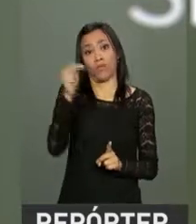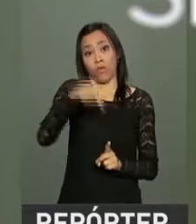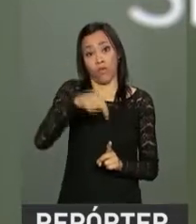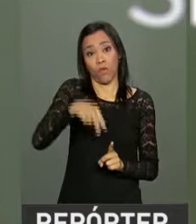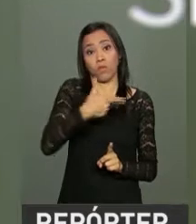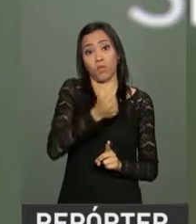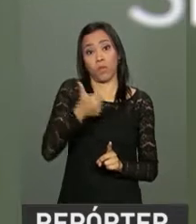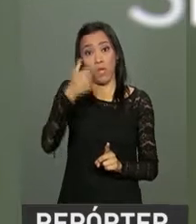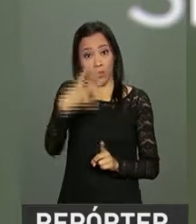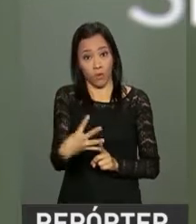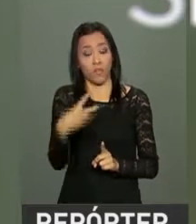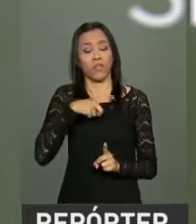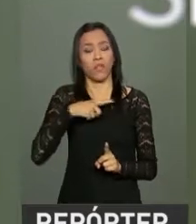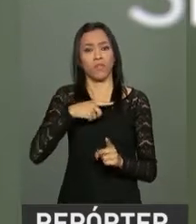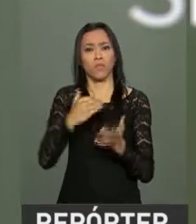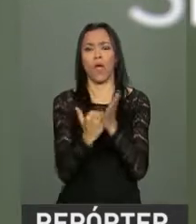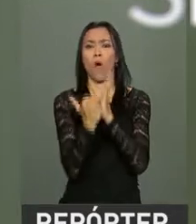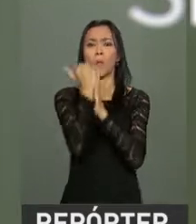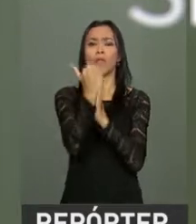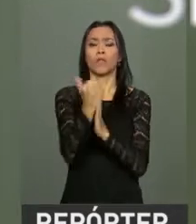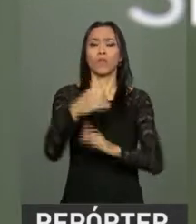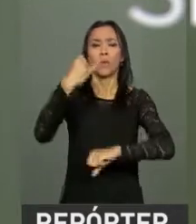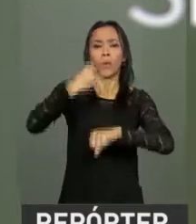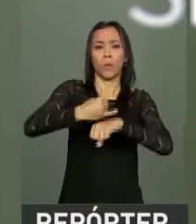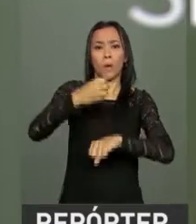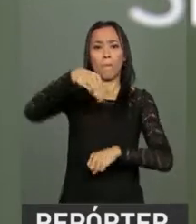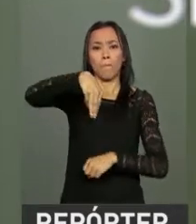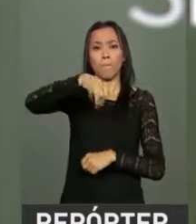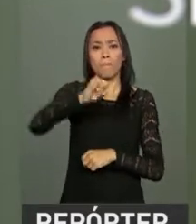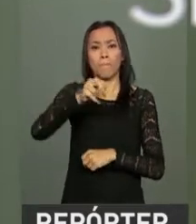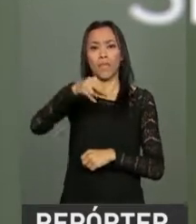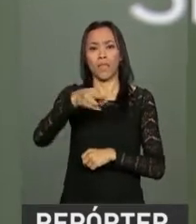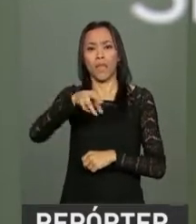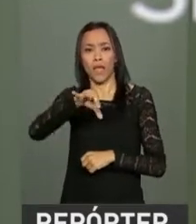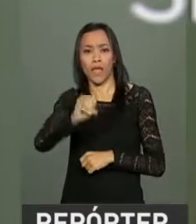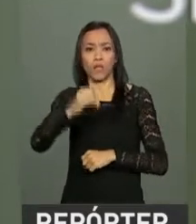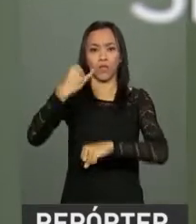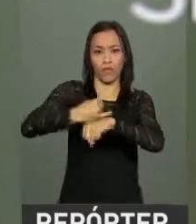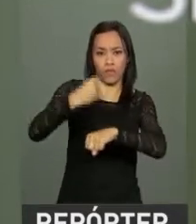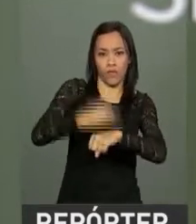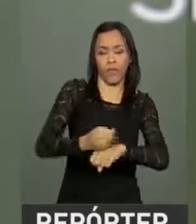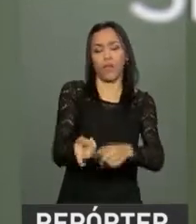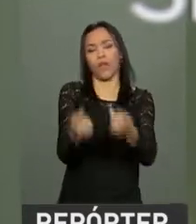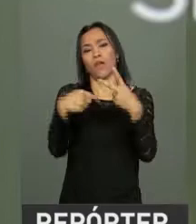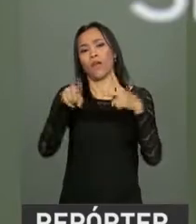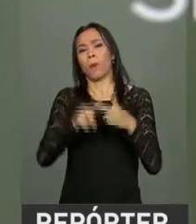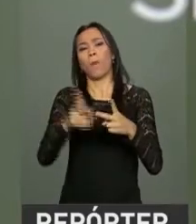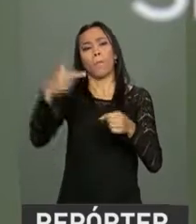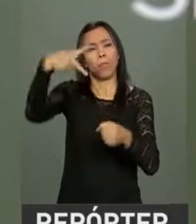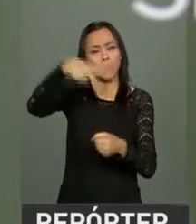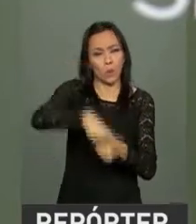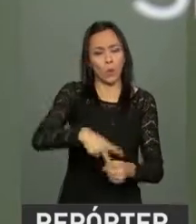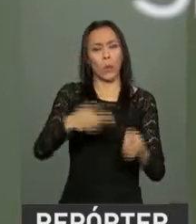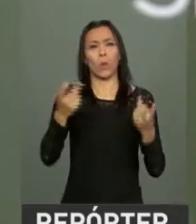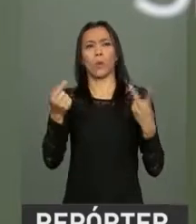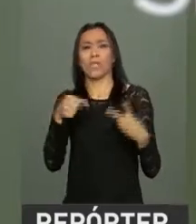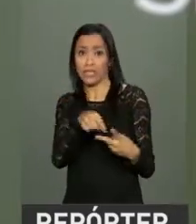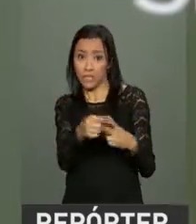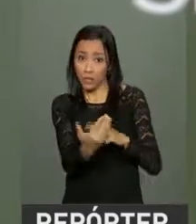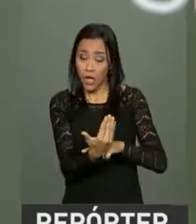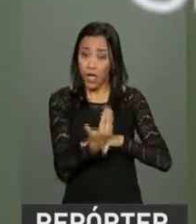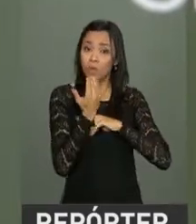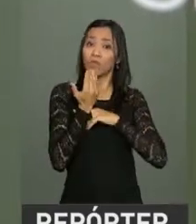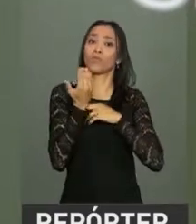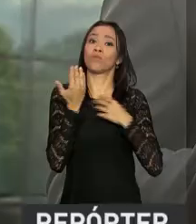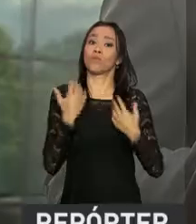do preço do minério de ferro principalmente tivemos um grande volume de petróleo o mercado também estudo ajuda no